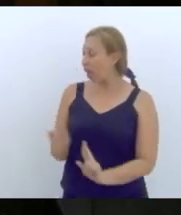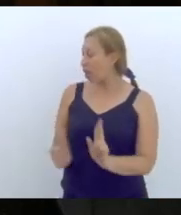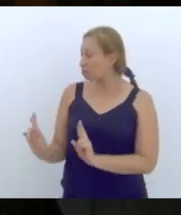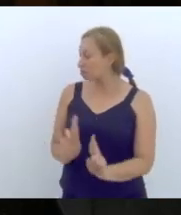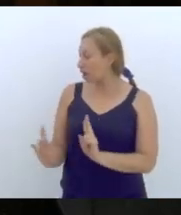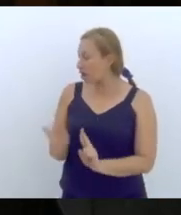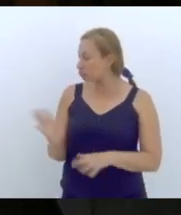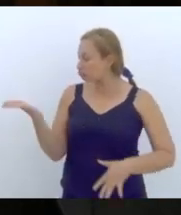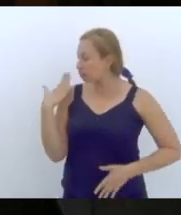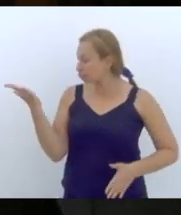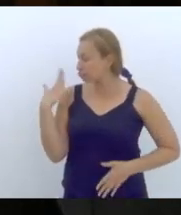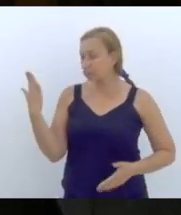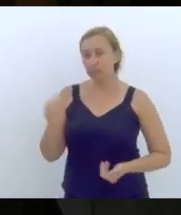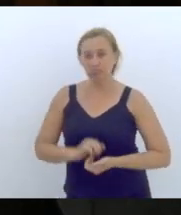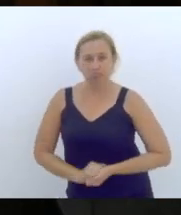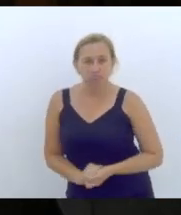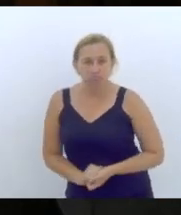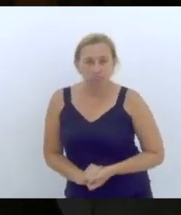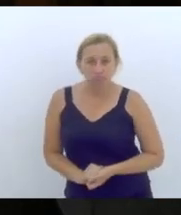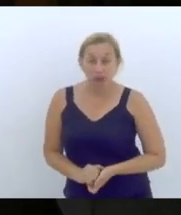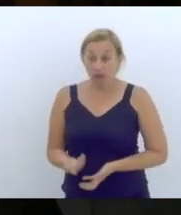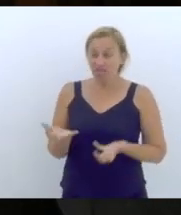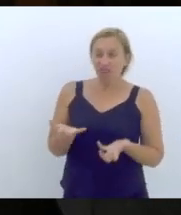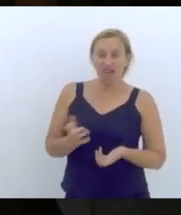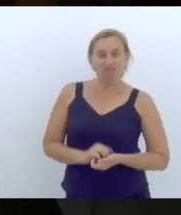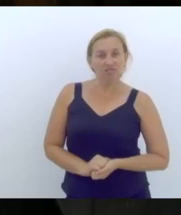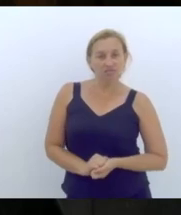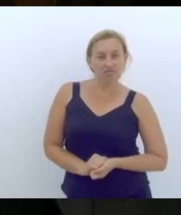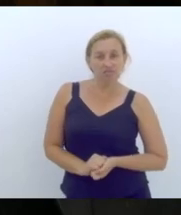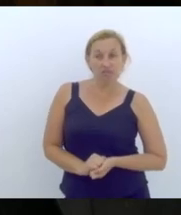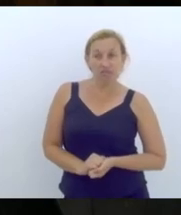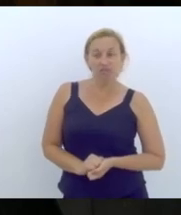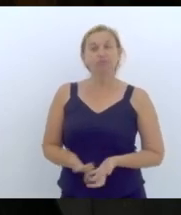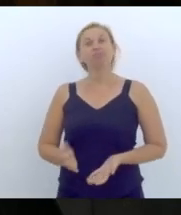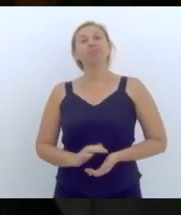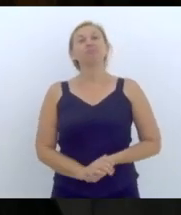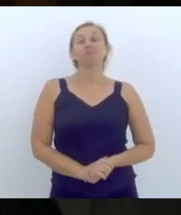com narcoterroristas. Eles querem naturalizar. Fica aqui